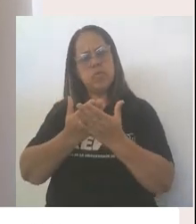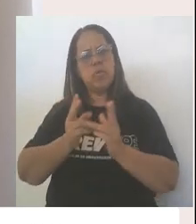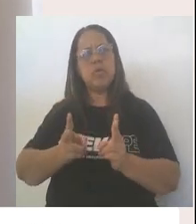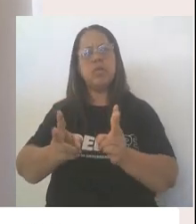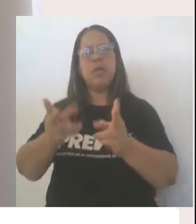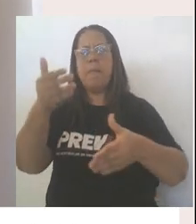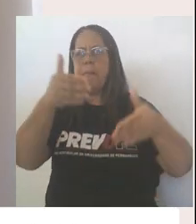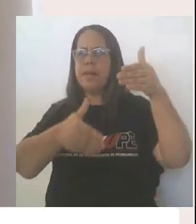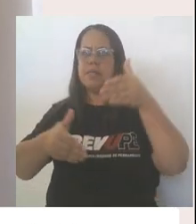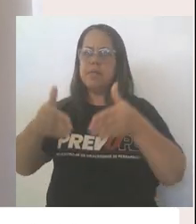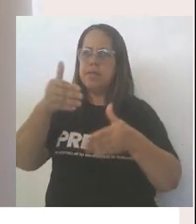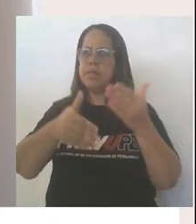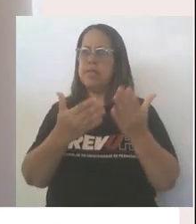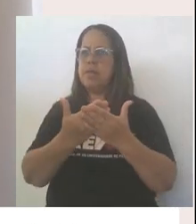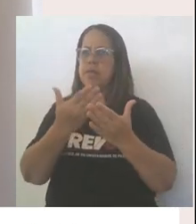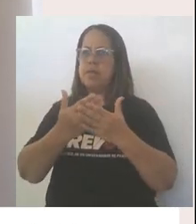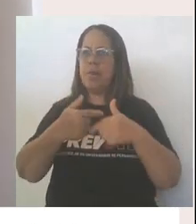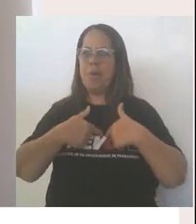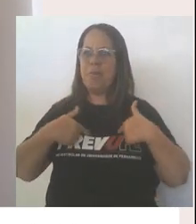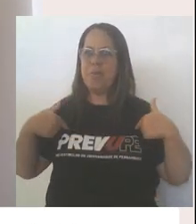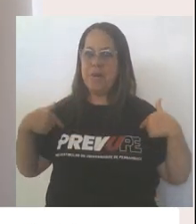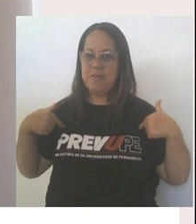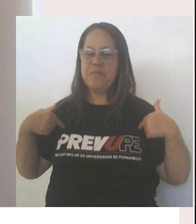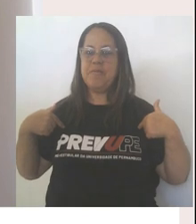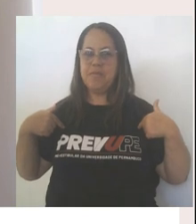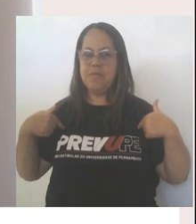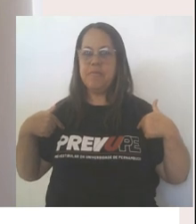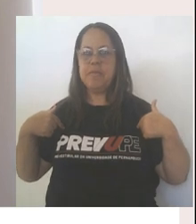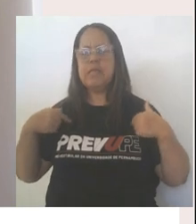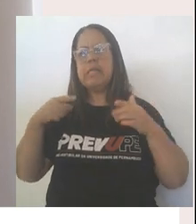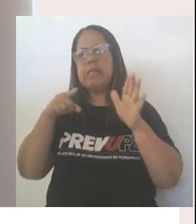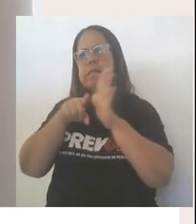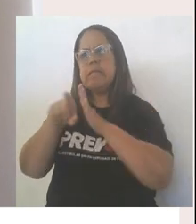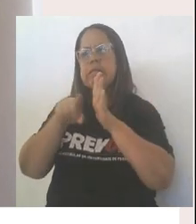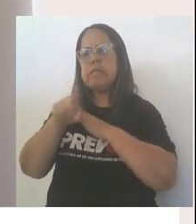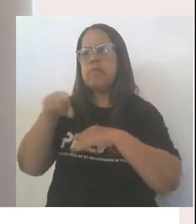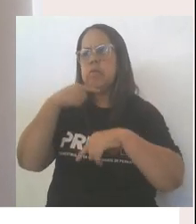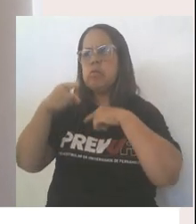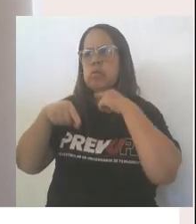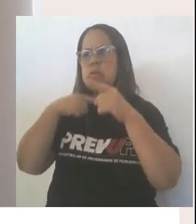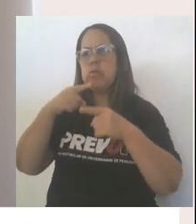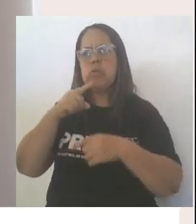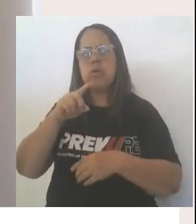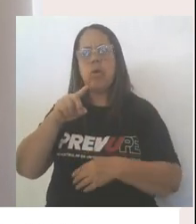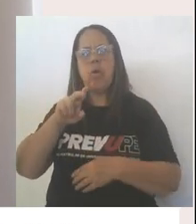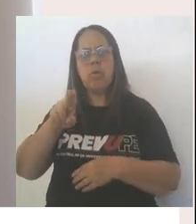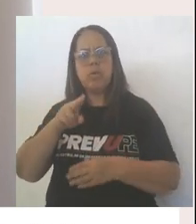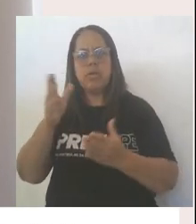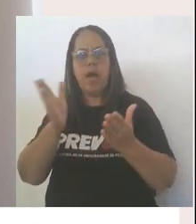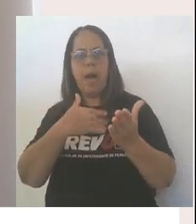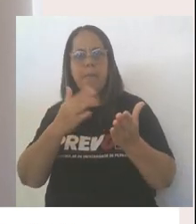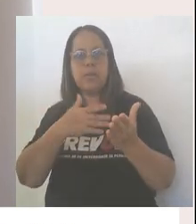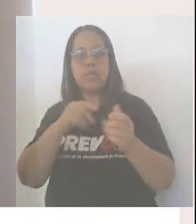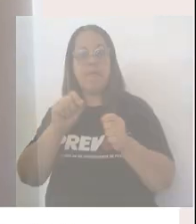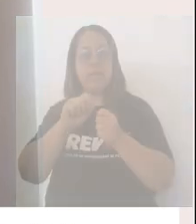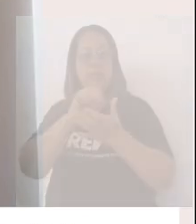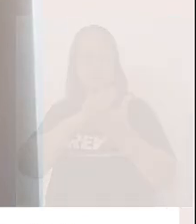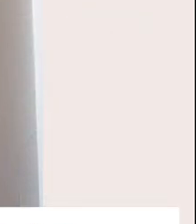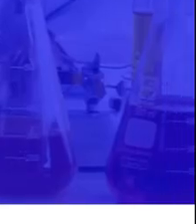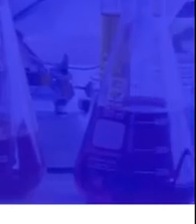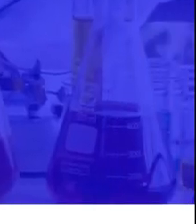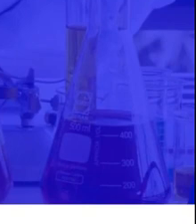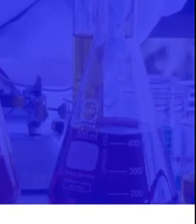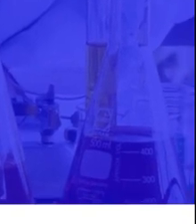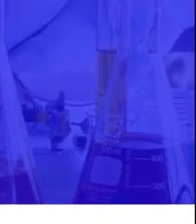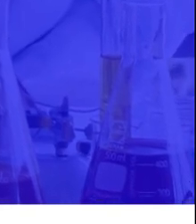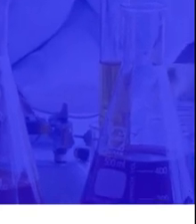e participando das aulas do Prevup. Tirem dúvidas com seus professores, usem a apostila e façam os exercícios.